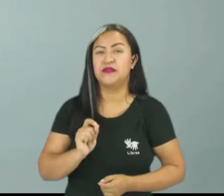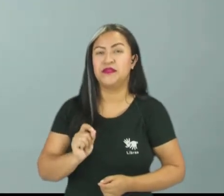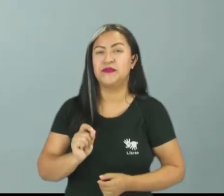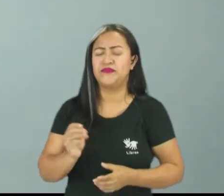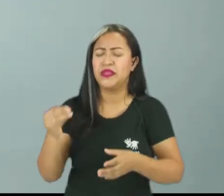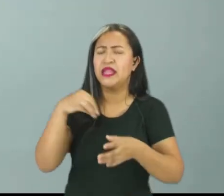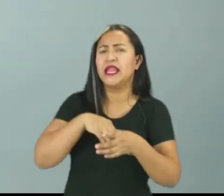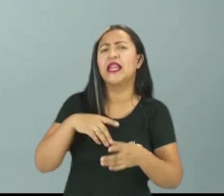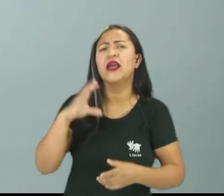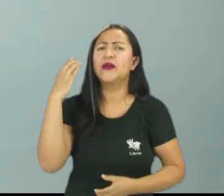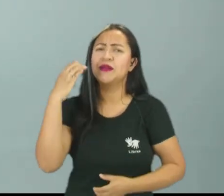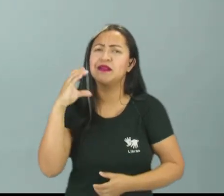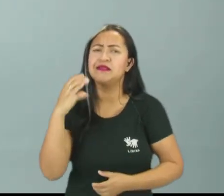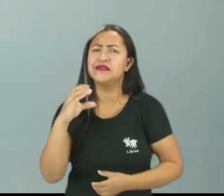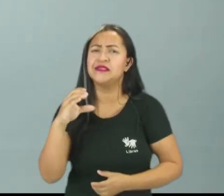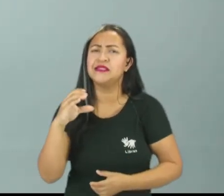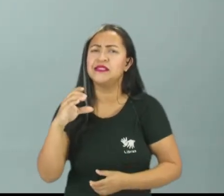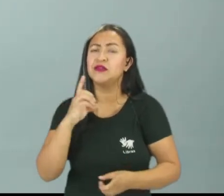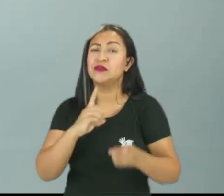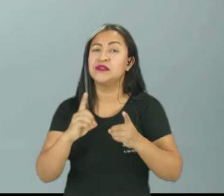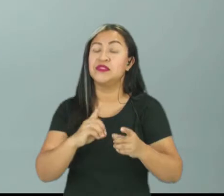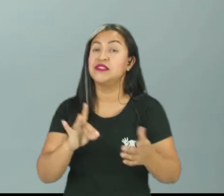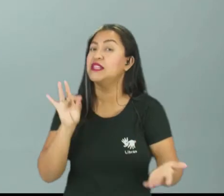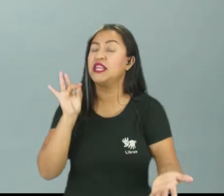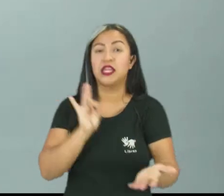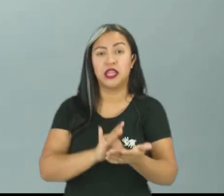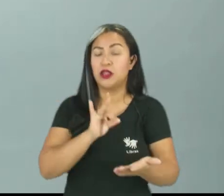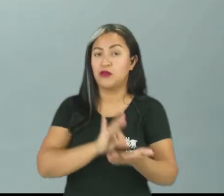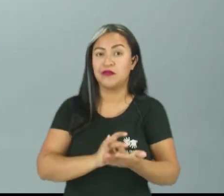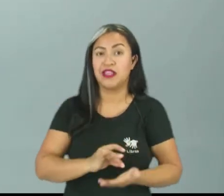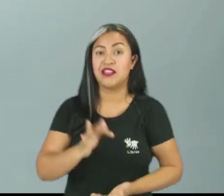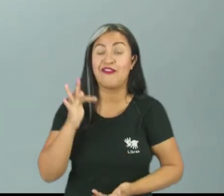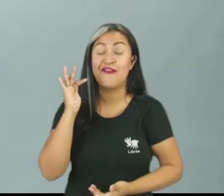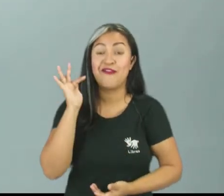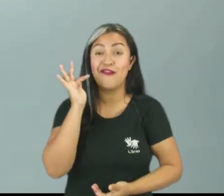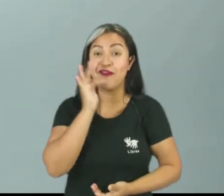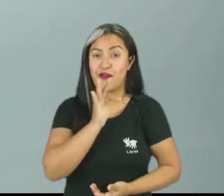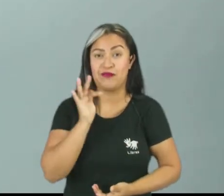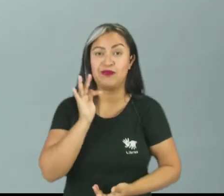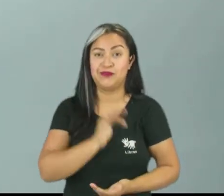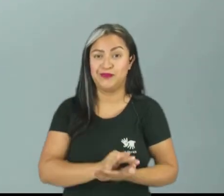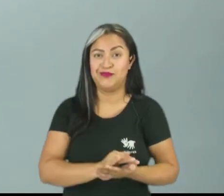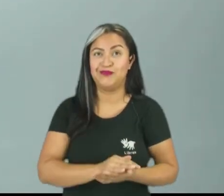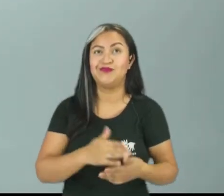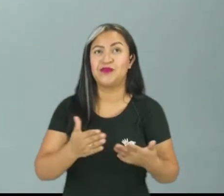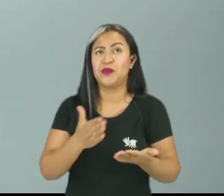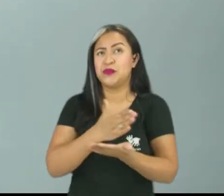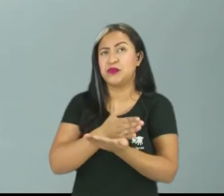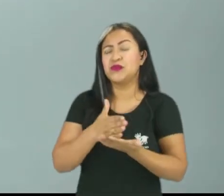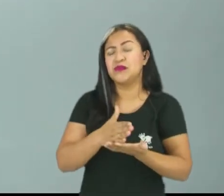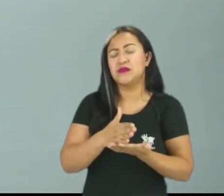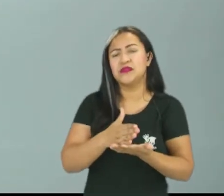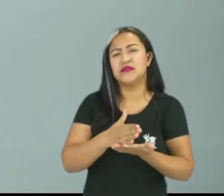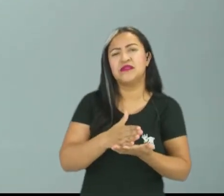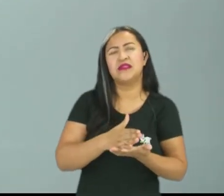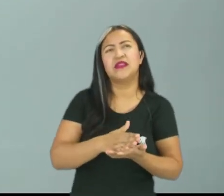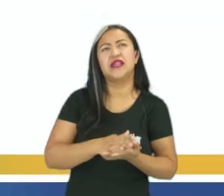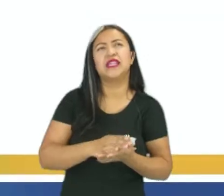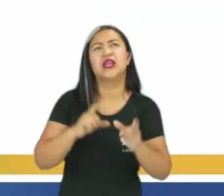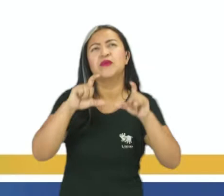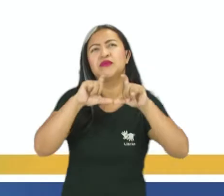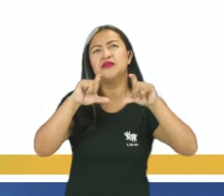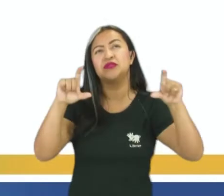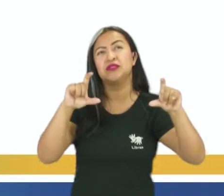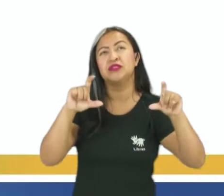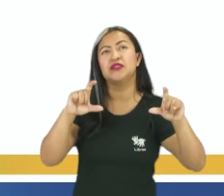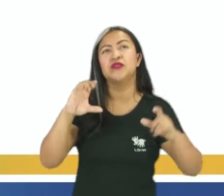dentro da ciência essas questões elas não são verídicas, tá? Vamos lá então, pessoal, para a gente começar, a gente tem aí uma citação de uma